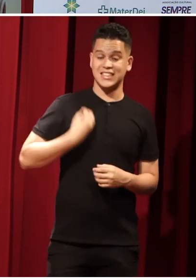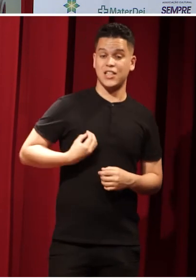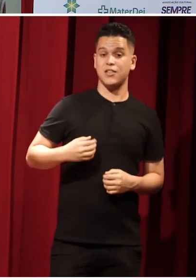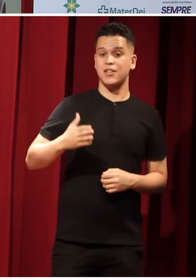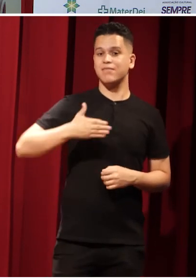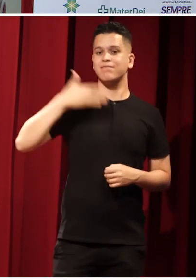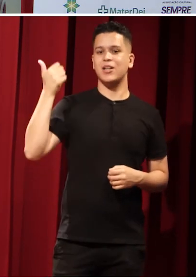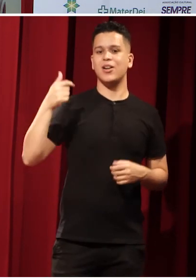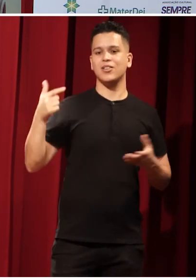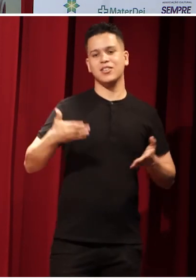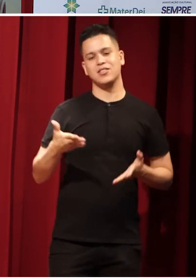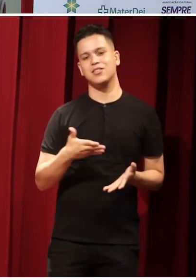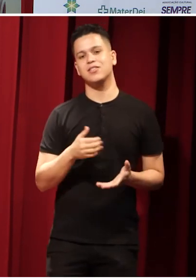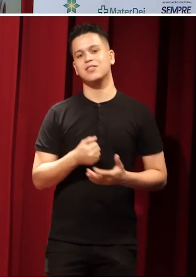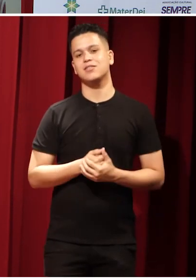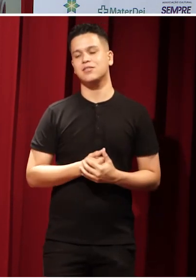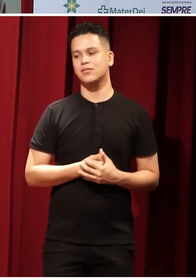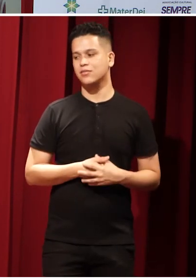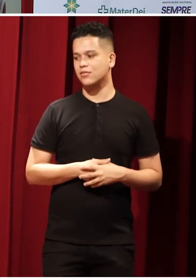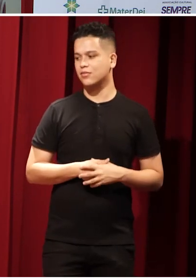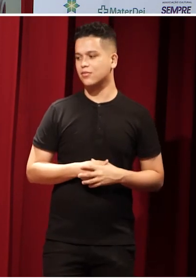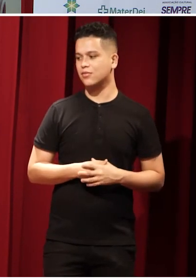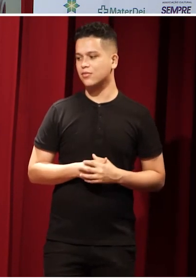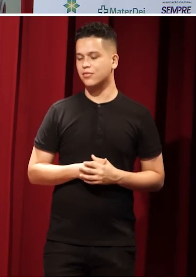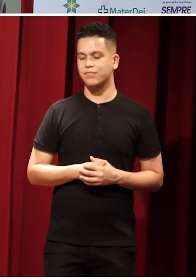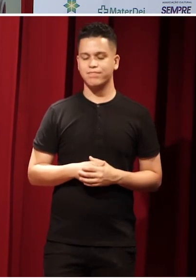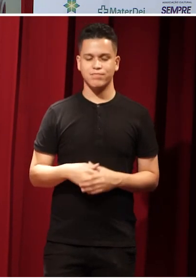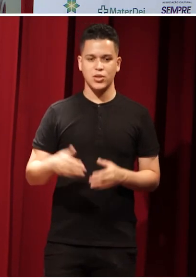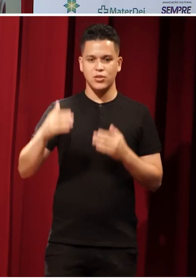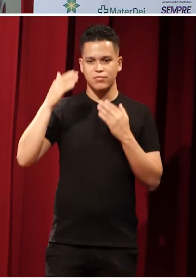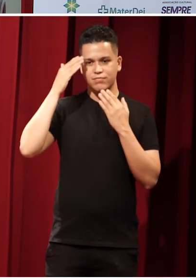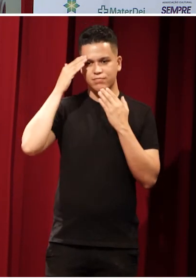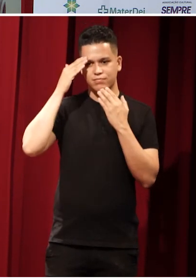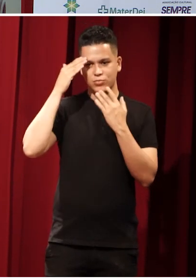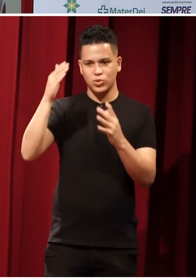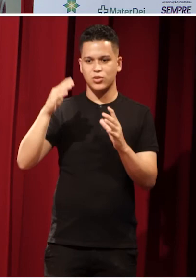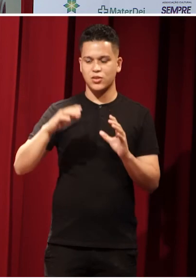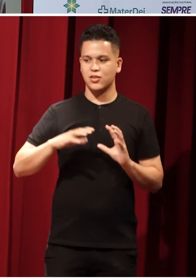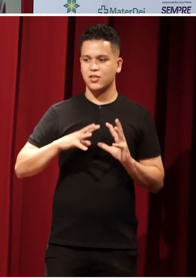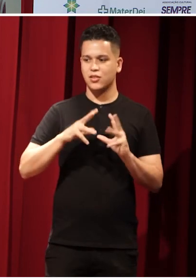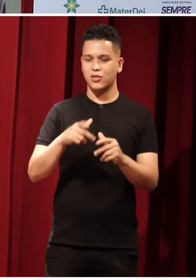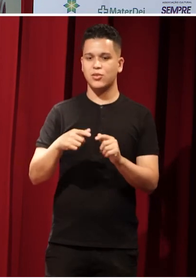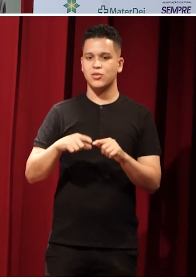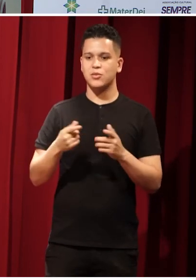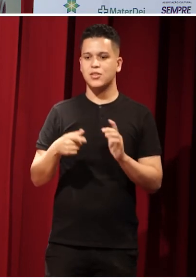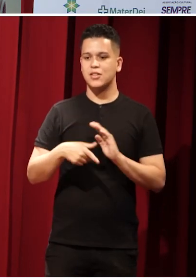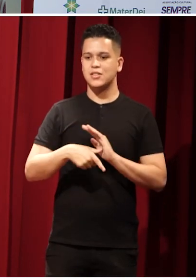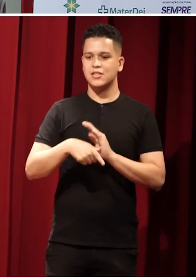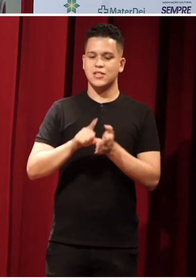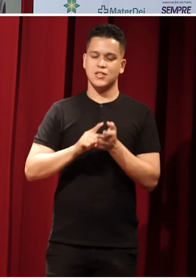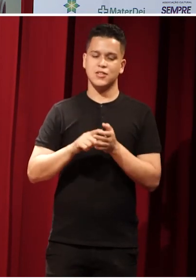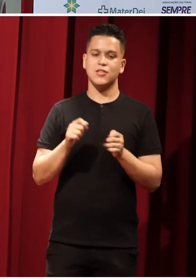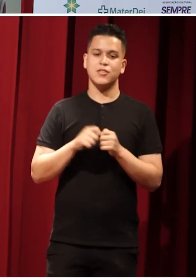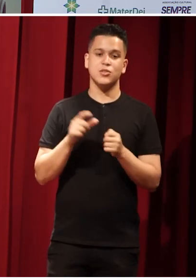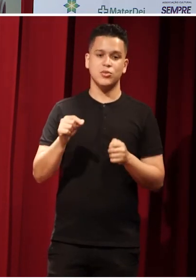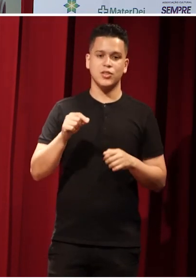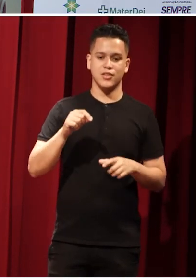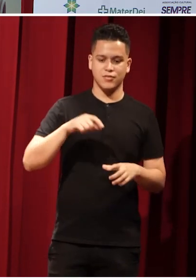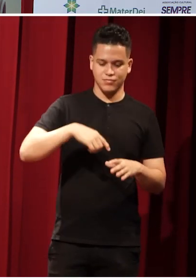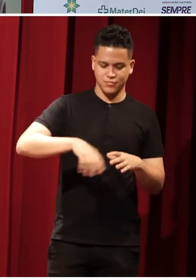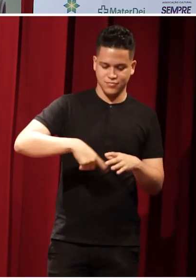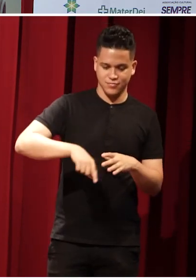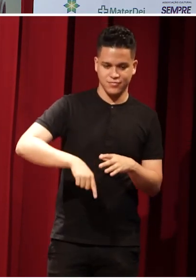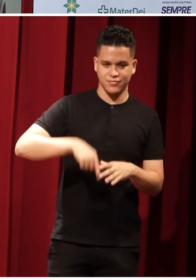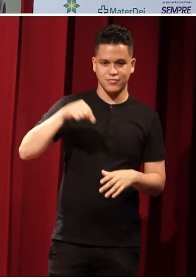que as alternativas nos conduzem a uma vida melhor do que a vida que nós temos hoje. Gente, muitíssimo obrigado. Agora vamos